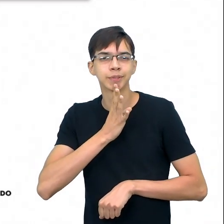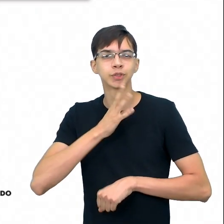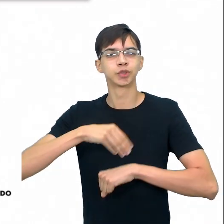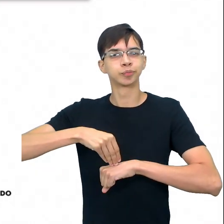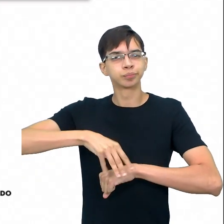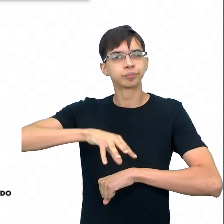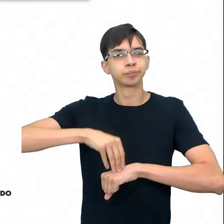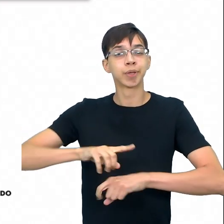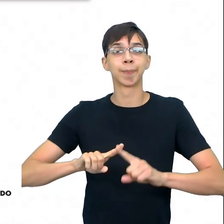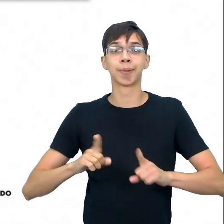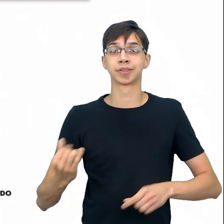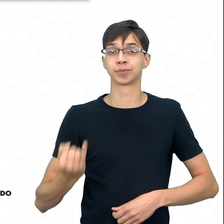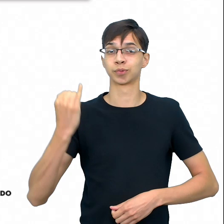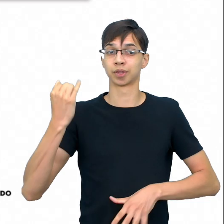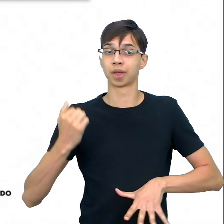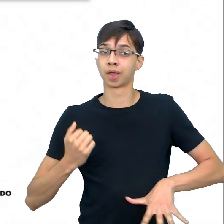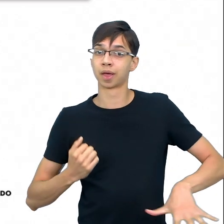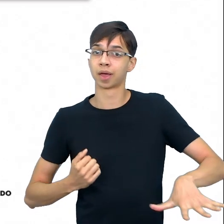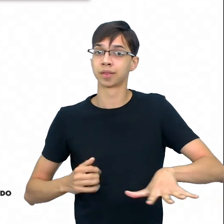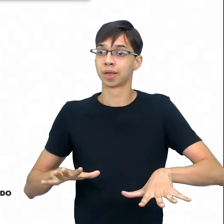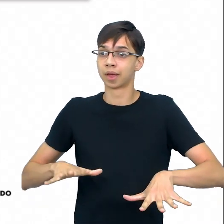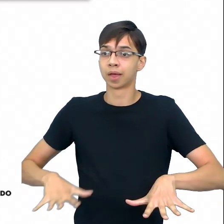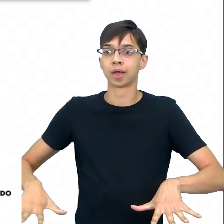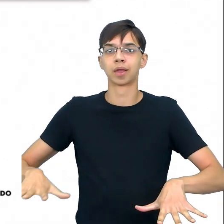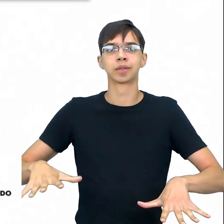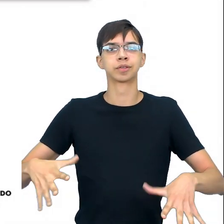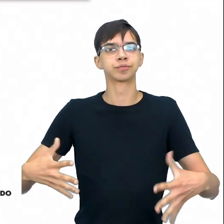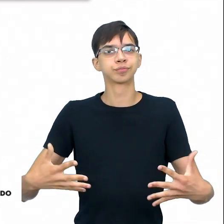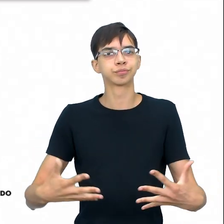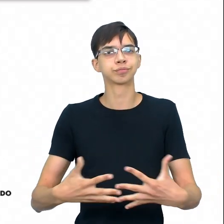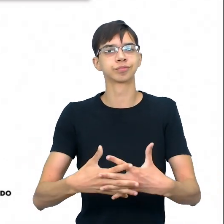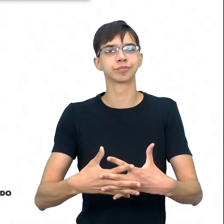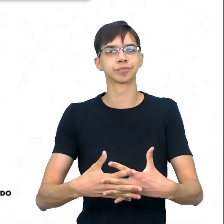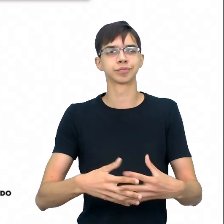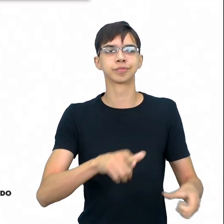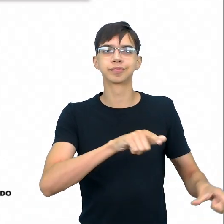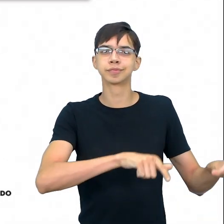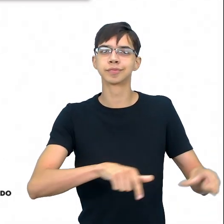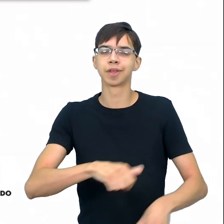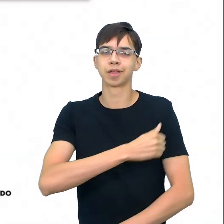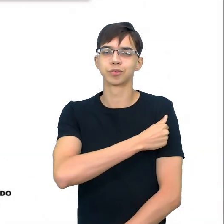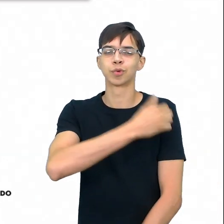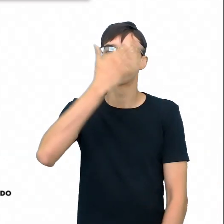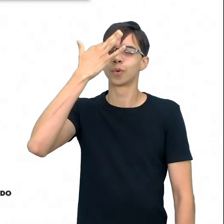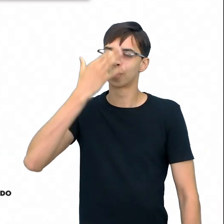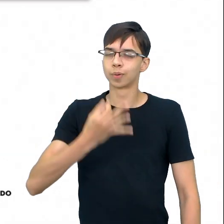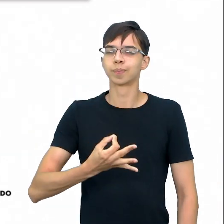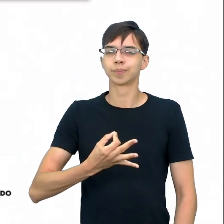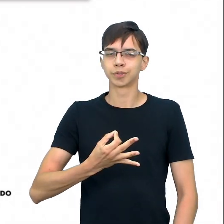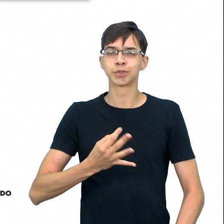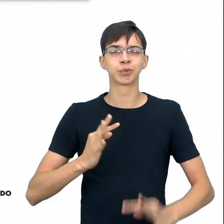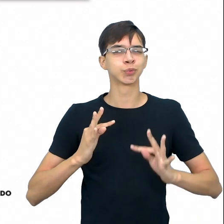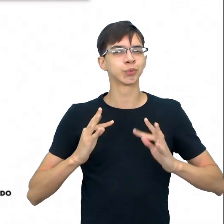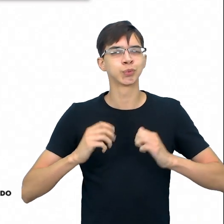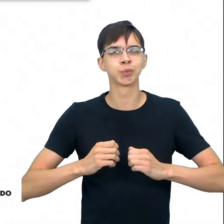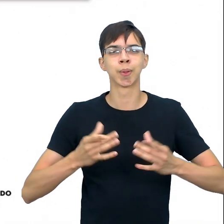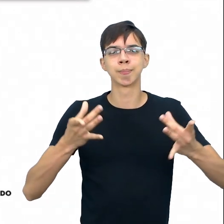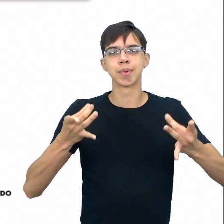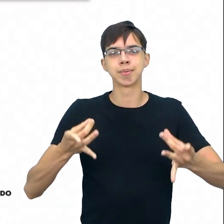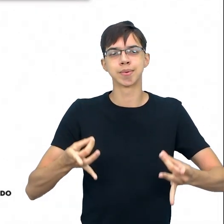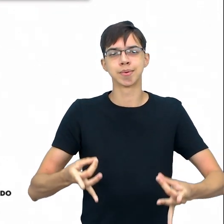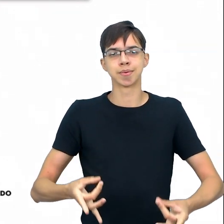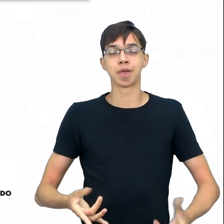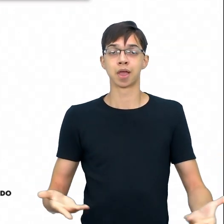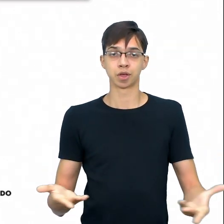para que os estudantes consigam perceber o todo, né? A junção dessas partes. Então, agora, para contribuir com